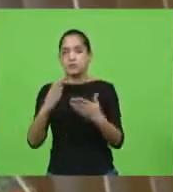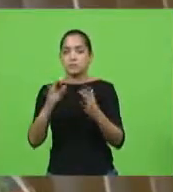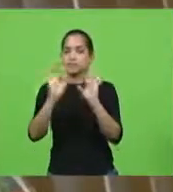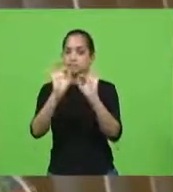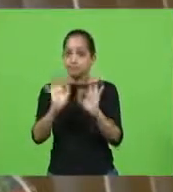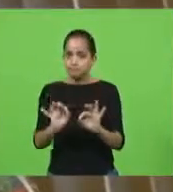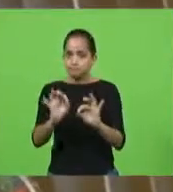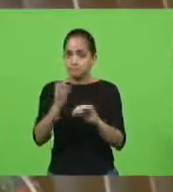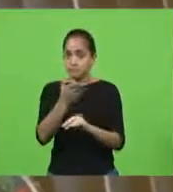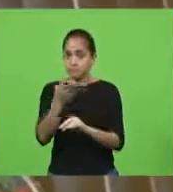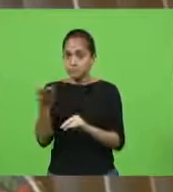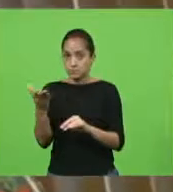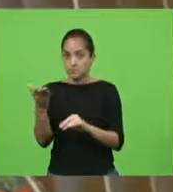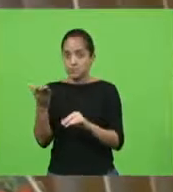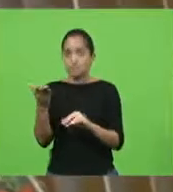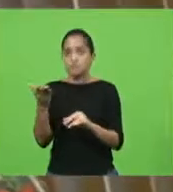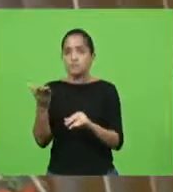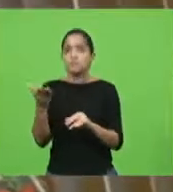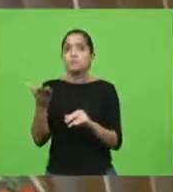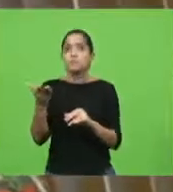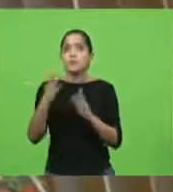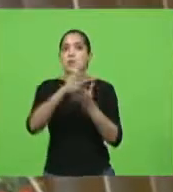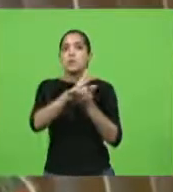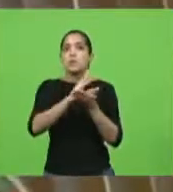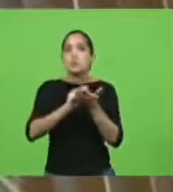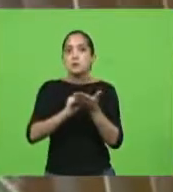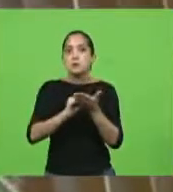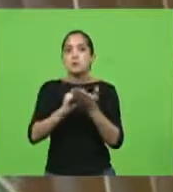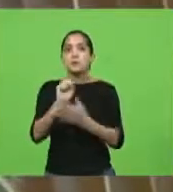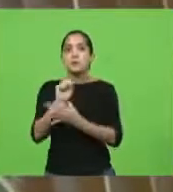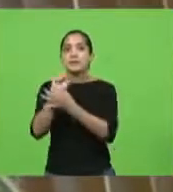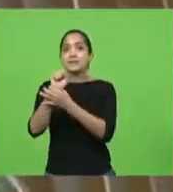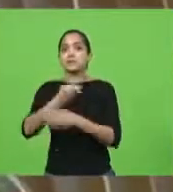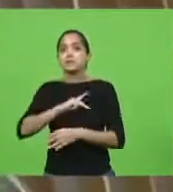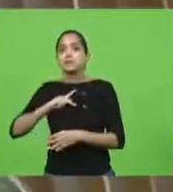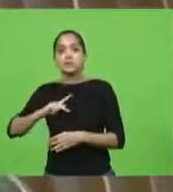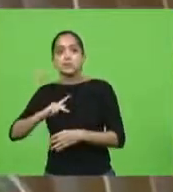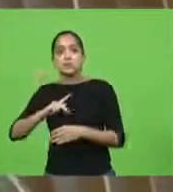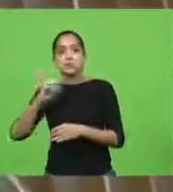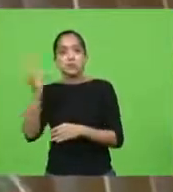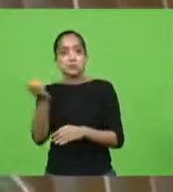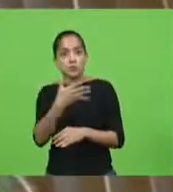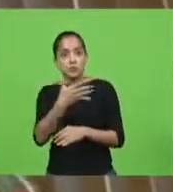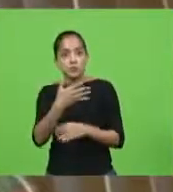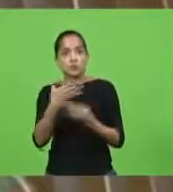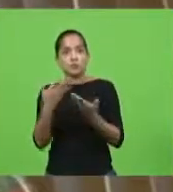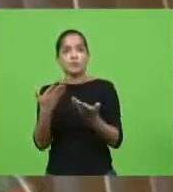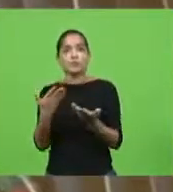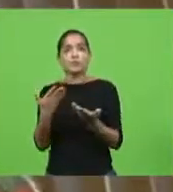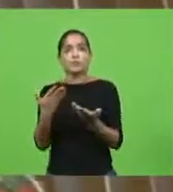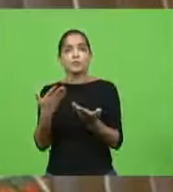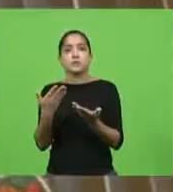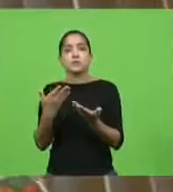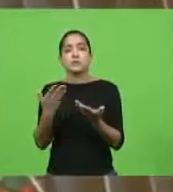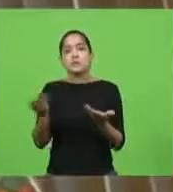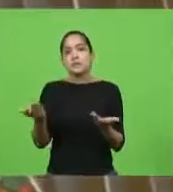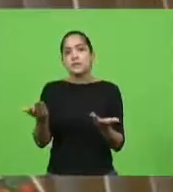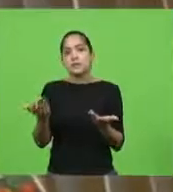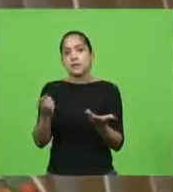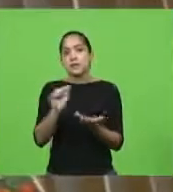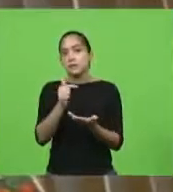certeza que o modelo do Colegiado Superior de Segurança Pública é um modelo inovador, é um modelo onde não